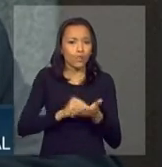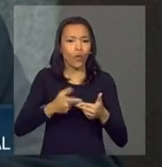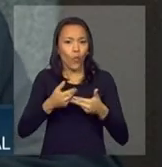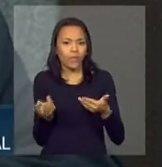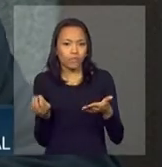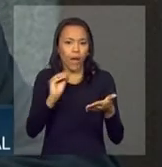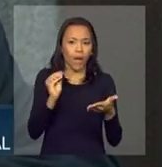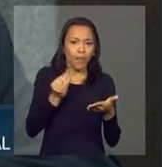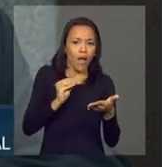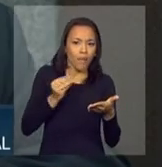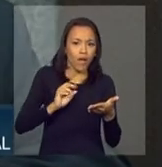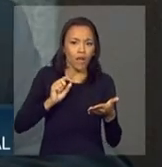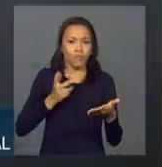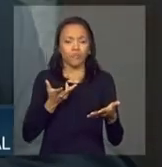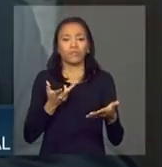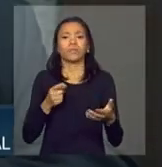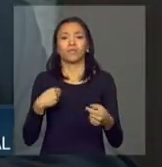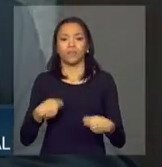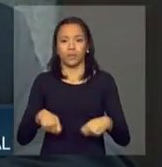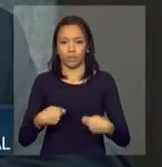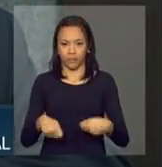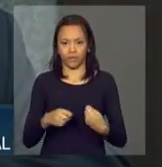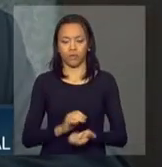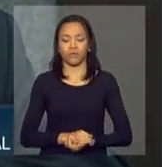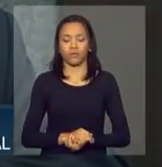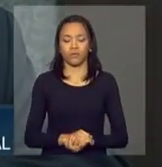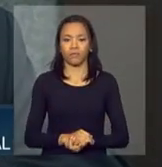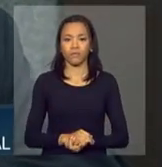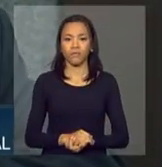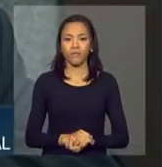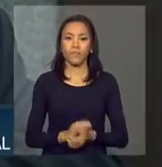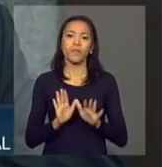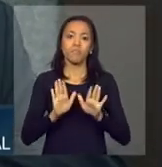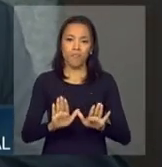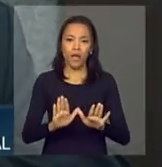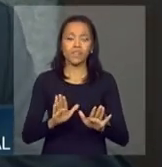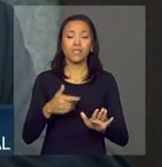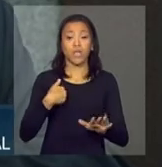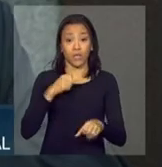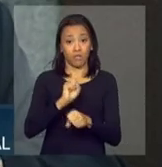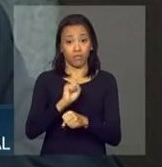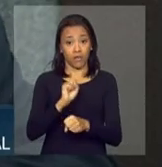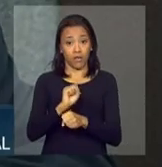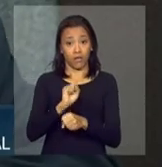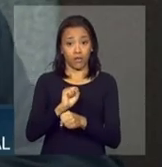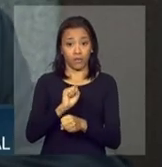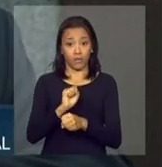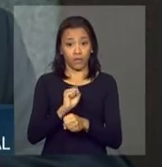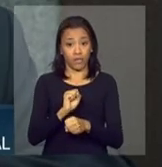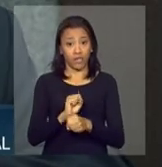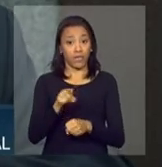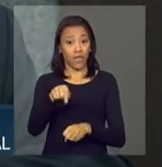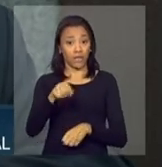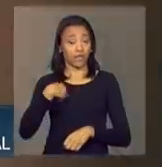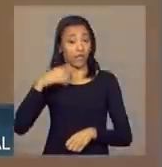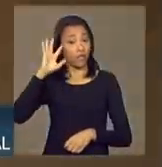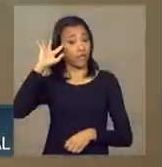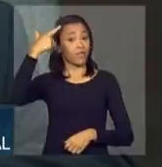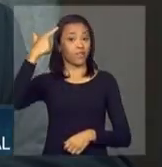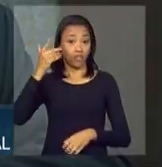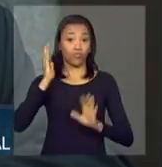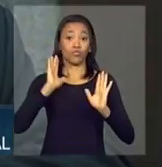correções de forma, mas espero que essa decisão sexta